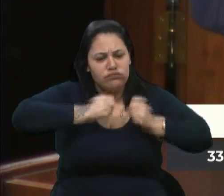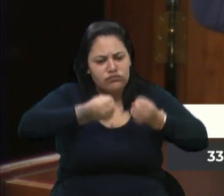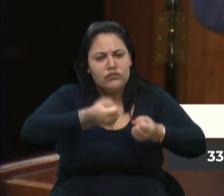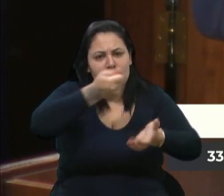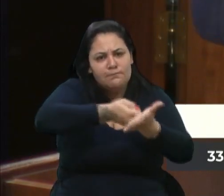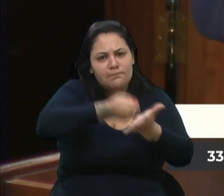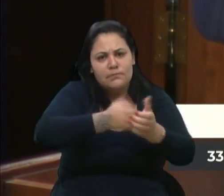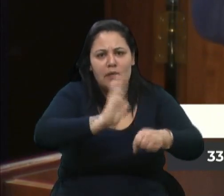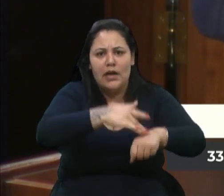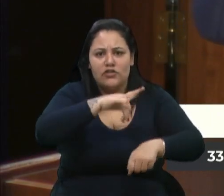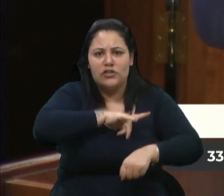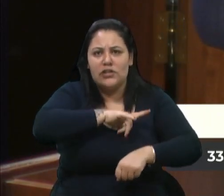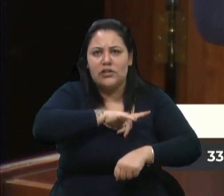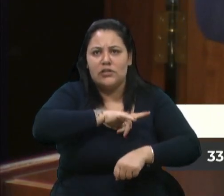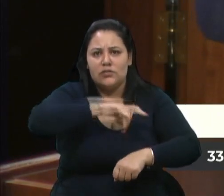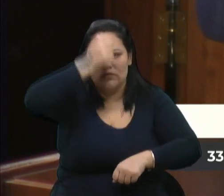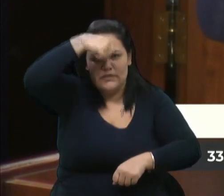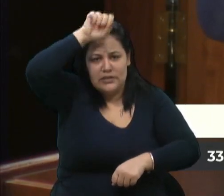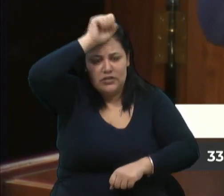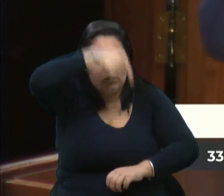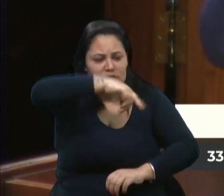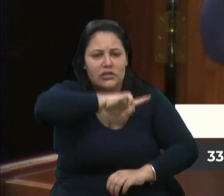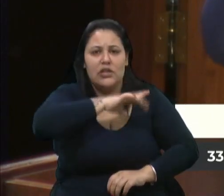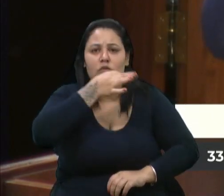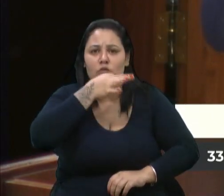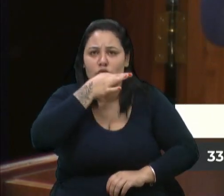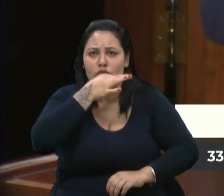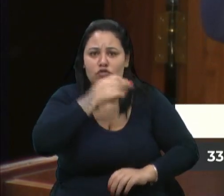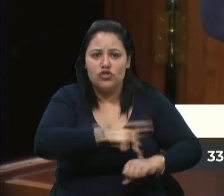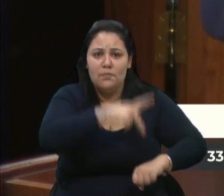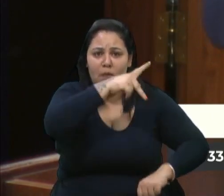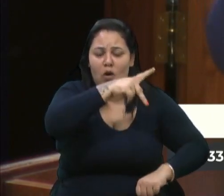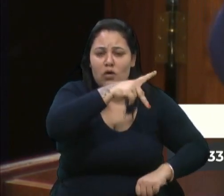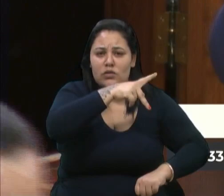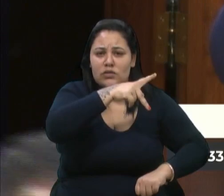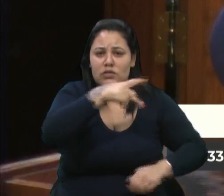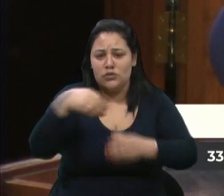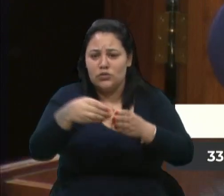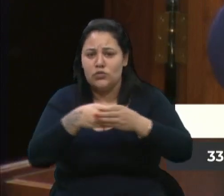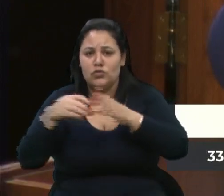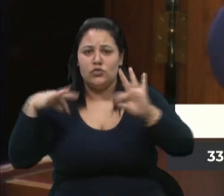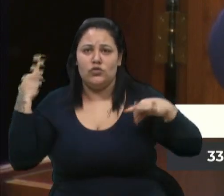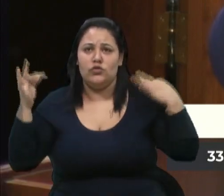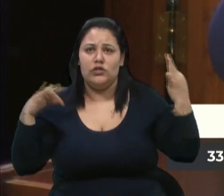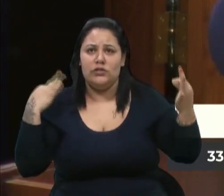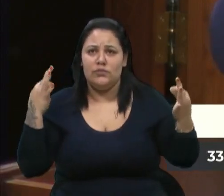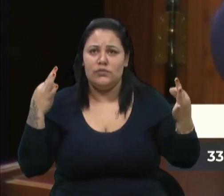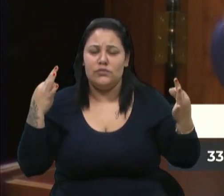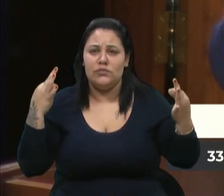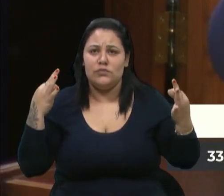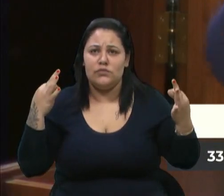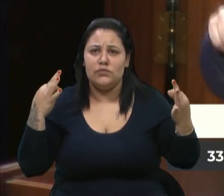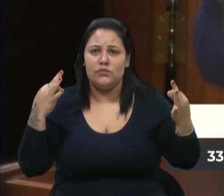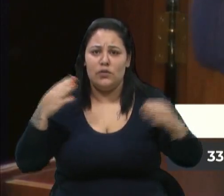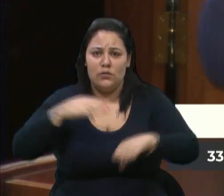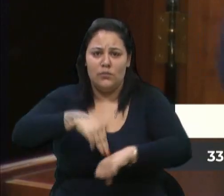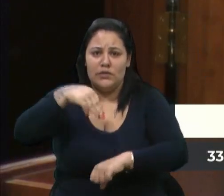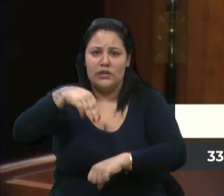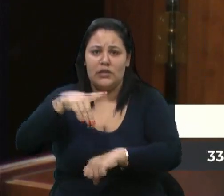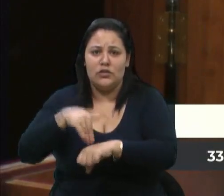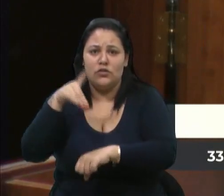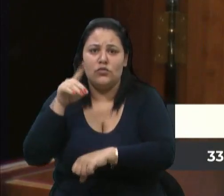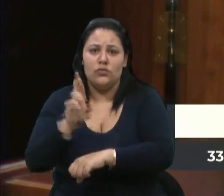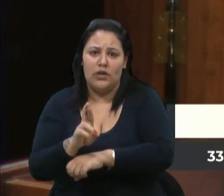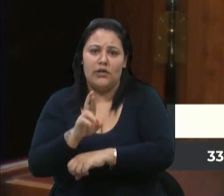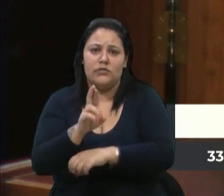uma universidade aqui que tem um curso de pós-graduação em turismo, que é a Universidade de Caxias do Sul, com mestrado e doutorado em turismo. A